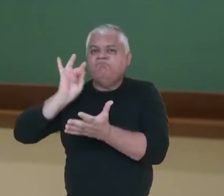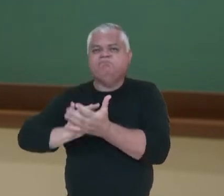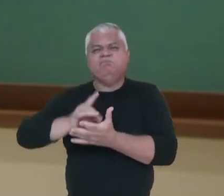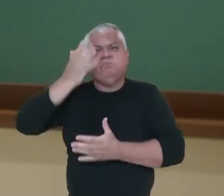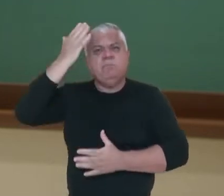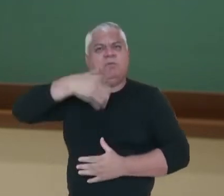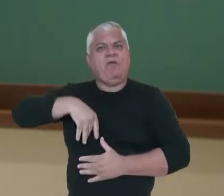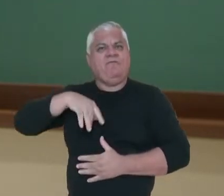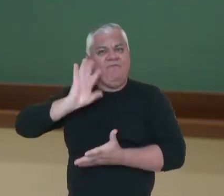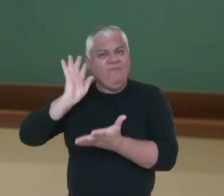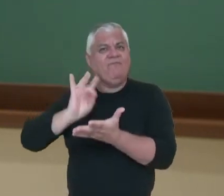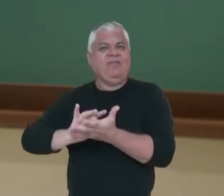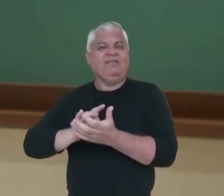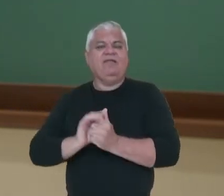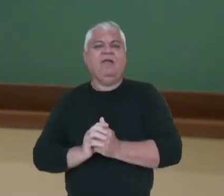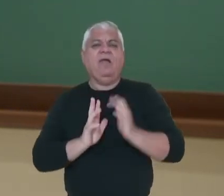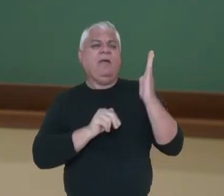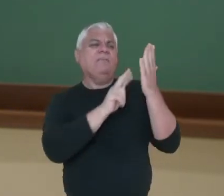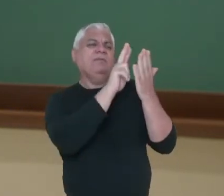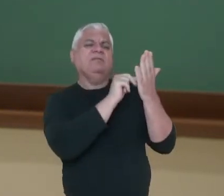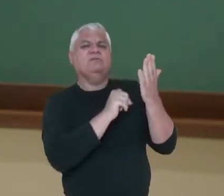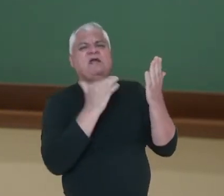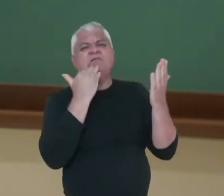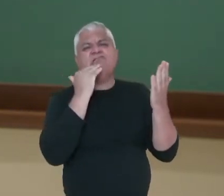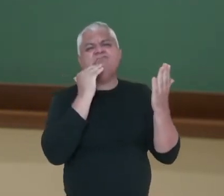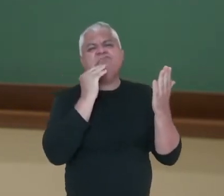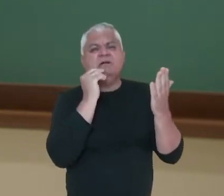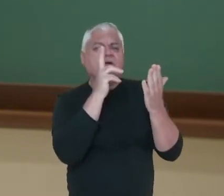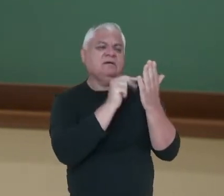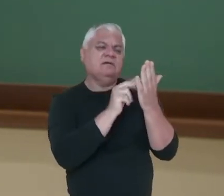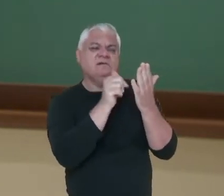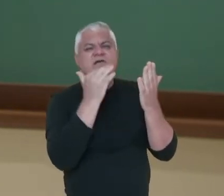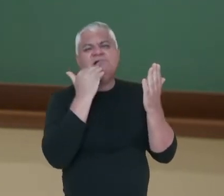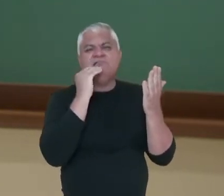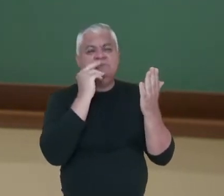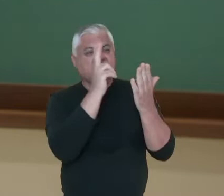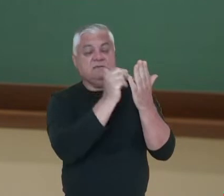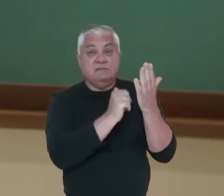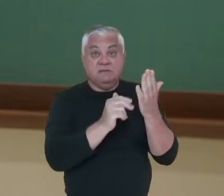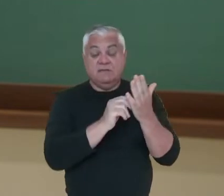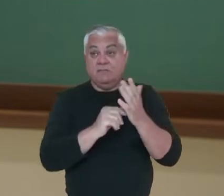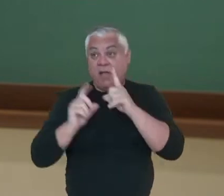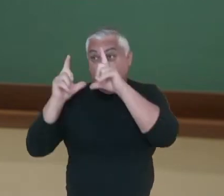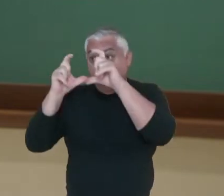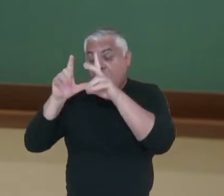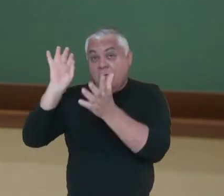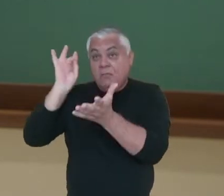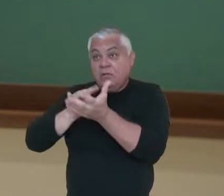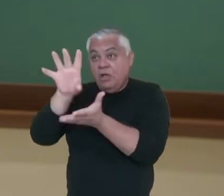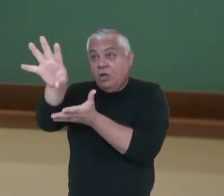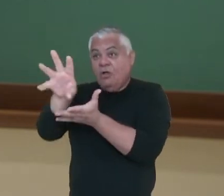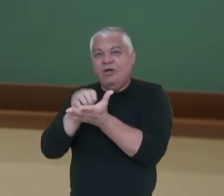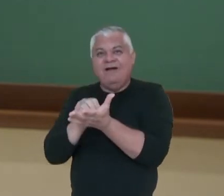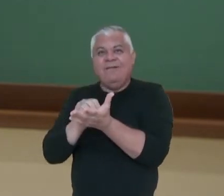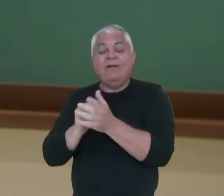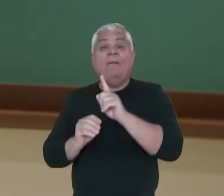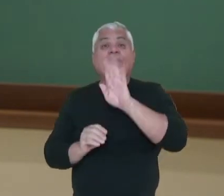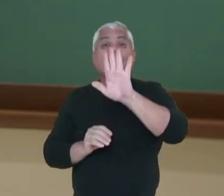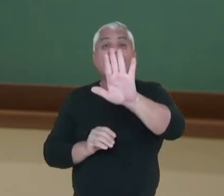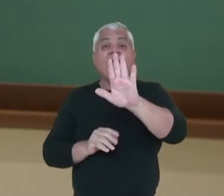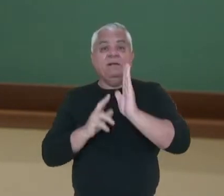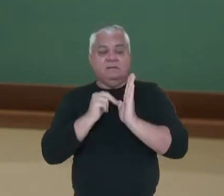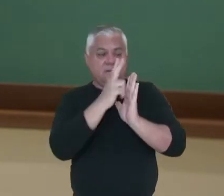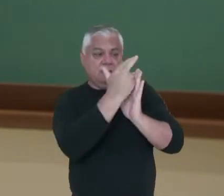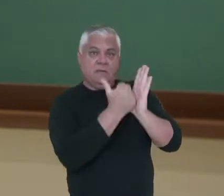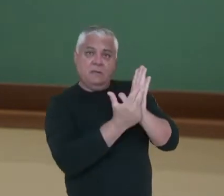frente. Isso foi inventado. E a pintura, ela teve que se remodelar. Ela viu que aquilo estava fazendo o quê? Estava fazendo